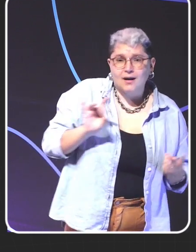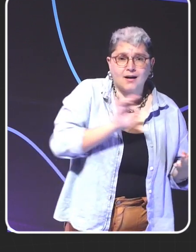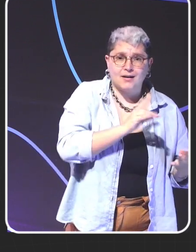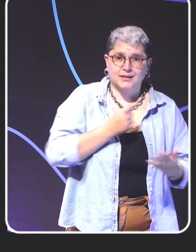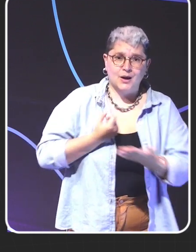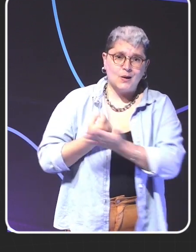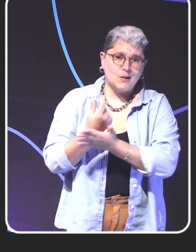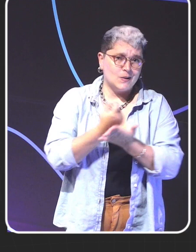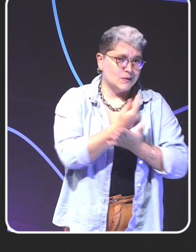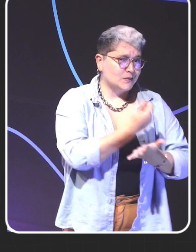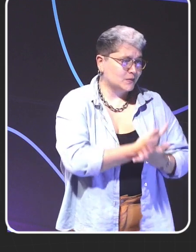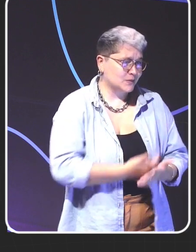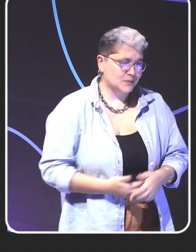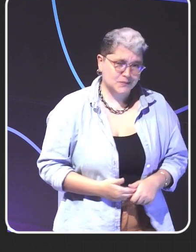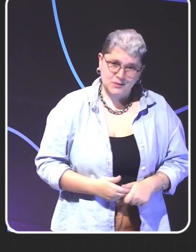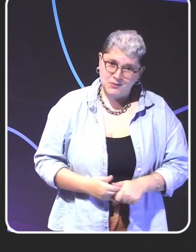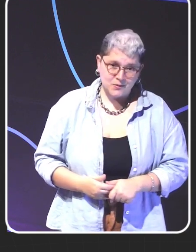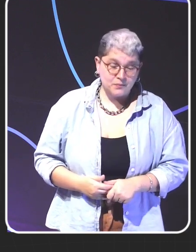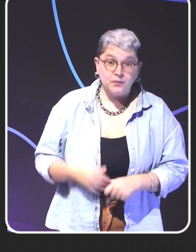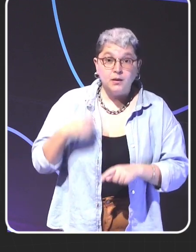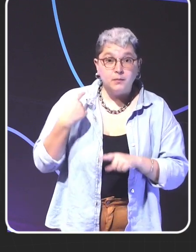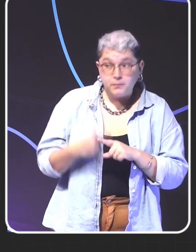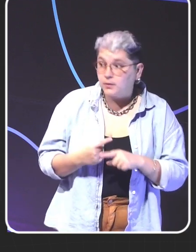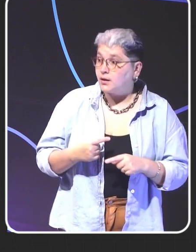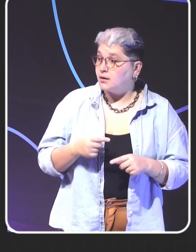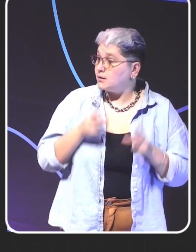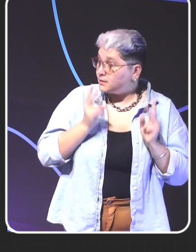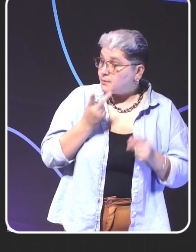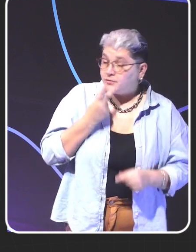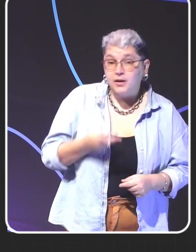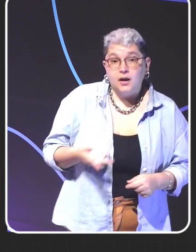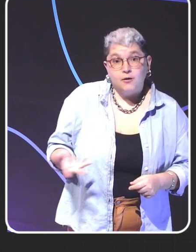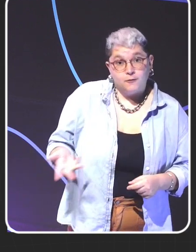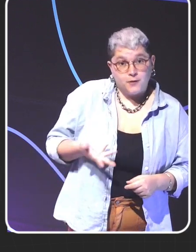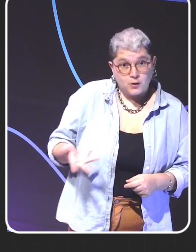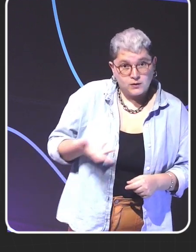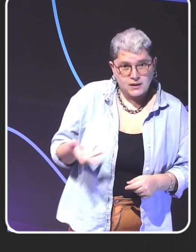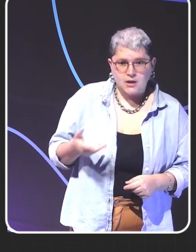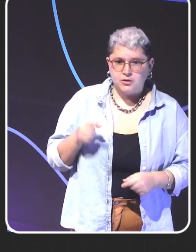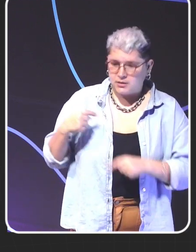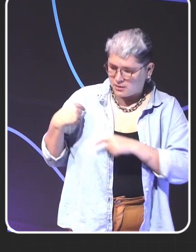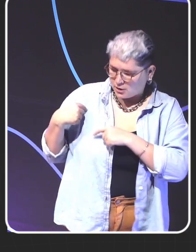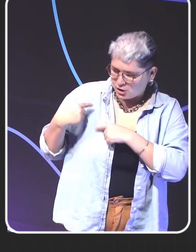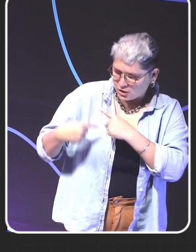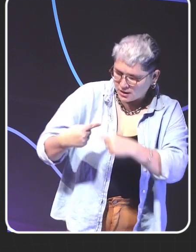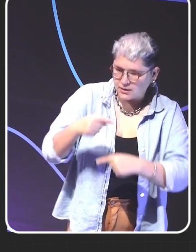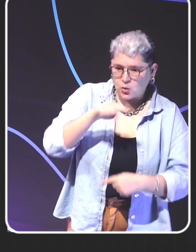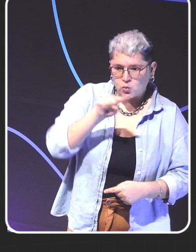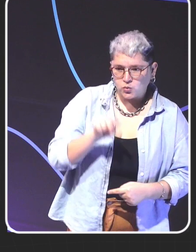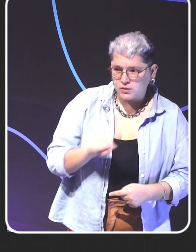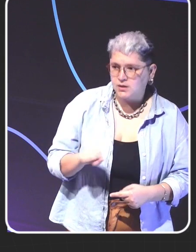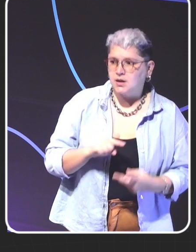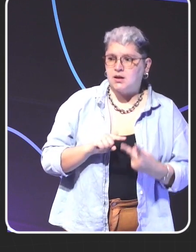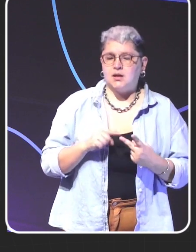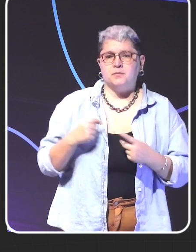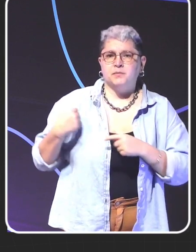consumidor, que ainda que a gente fale muito dessa velocidade que a geração Z, né, a geração de